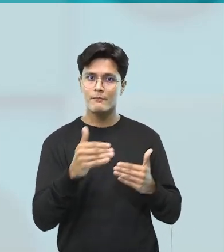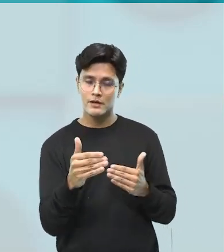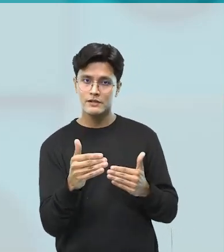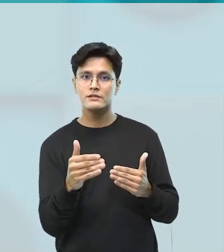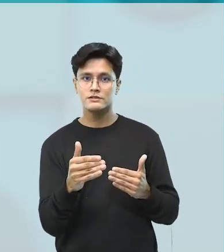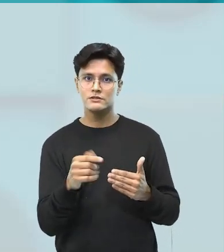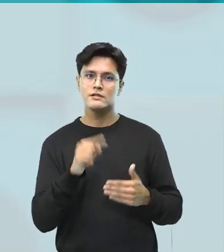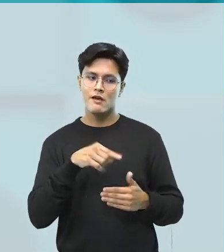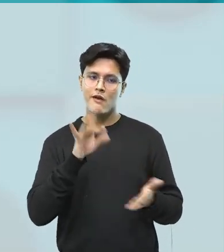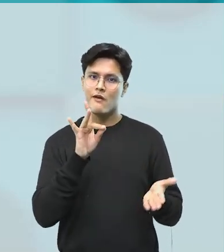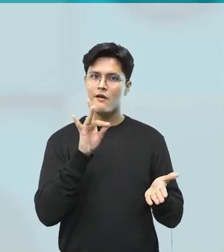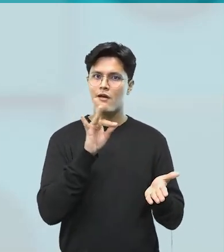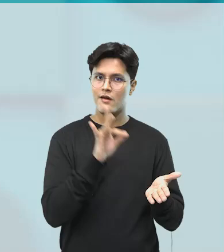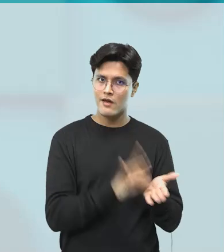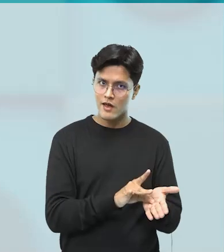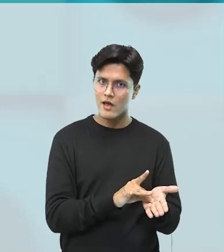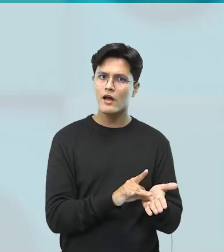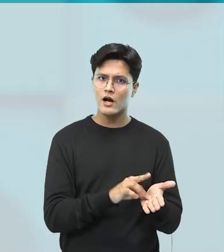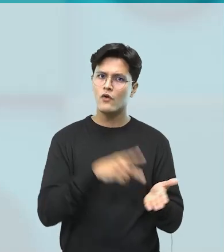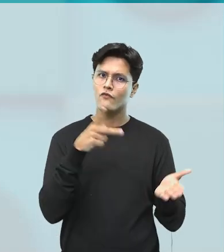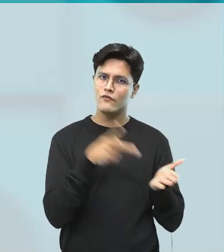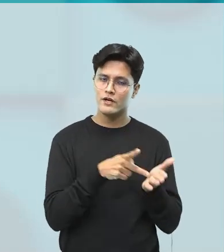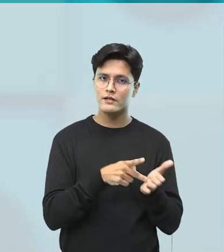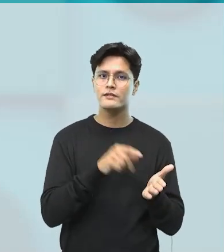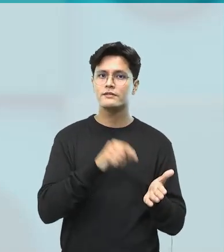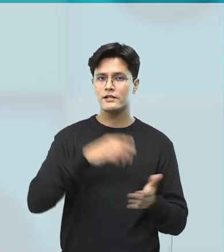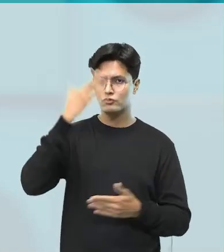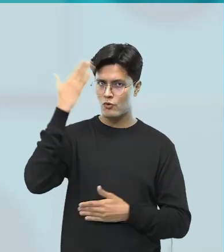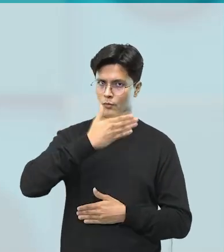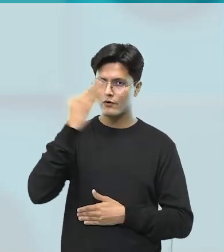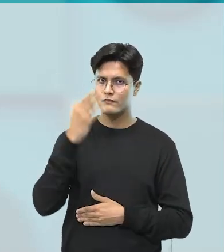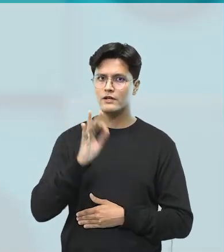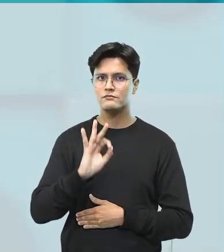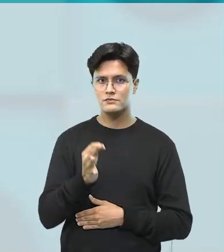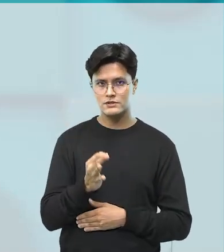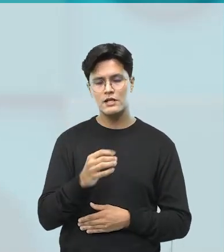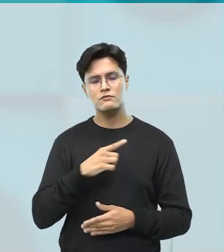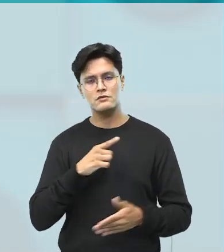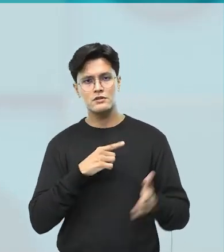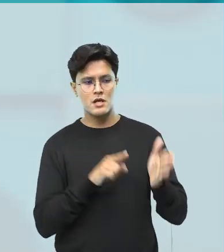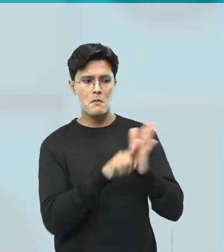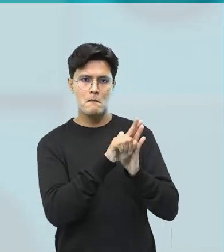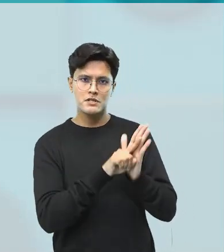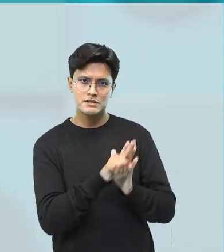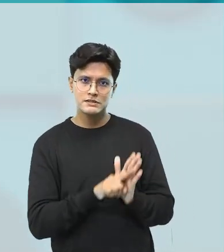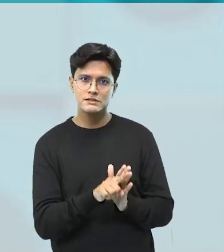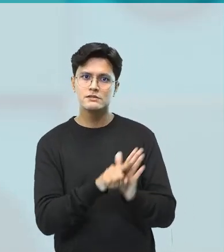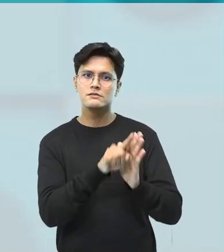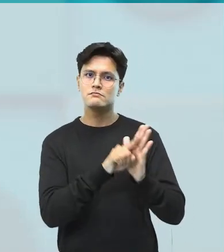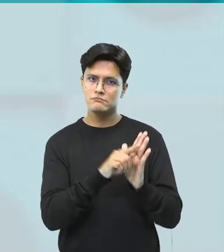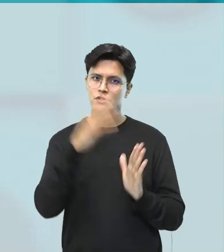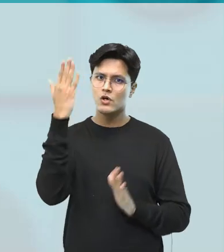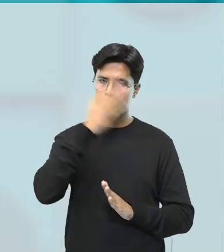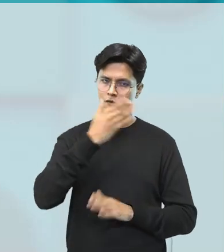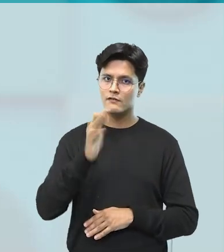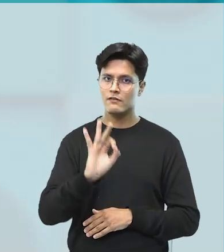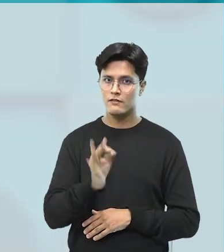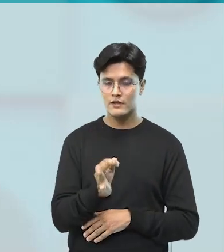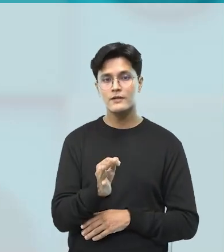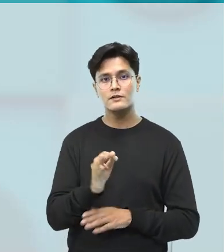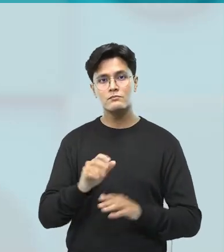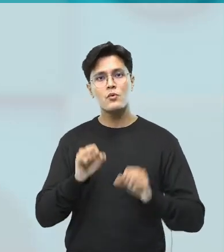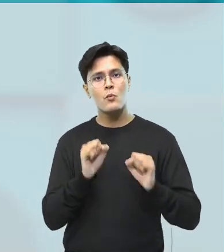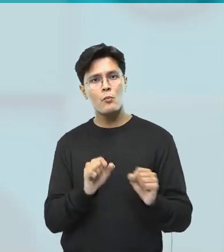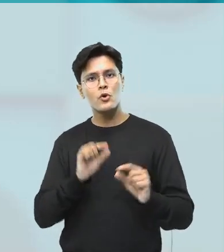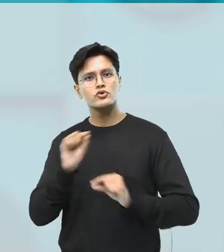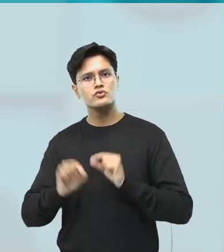algo concreto, que é algo verídico, que está sendo, né, que foi ali estudado, né, tem pesquisa e tudo mais, nós